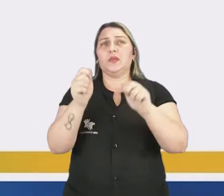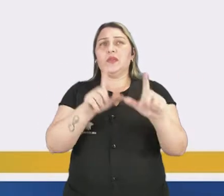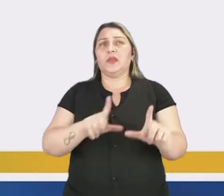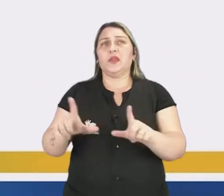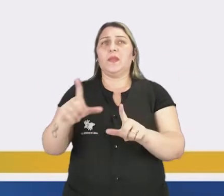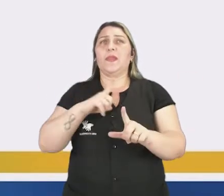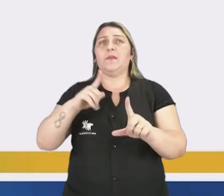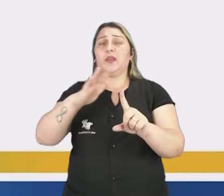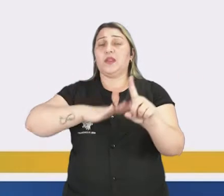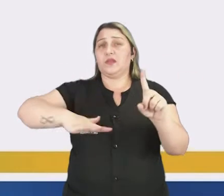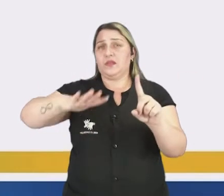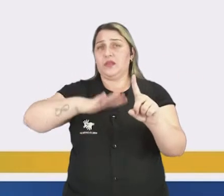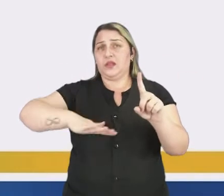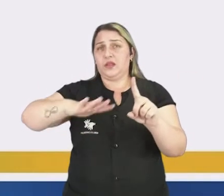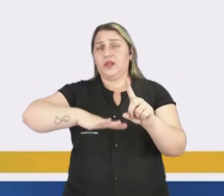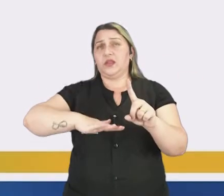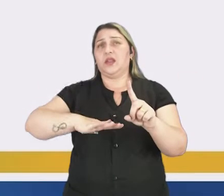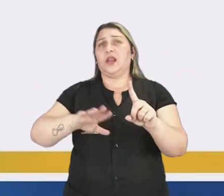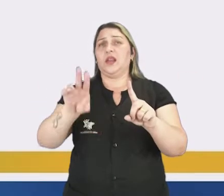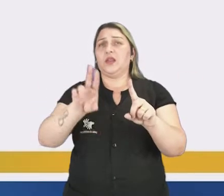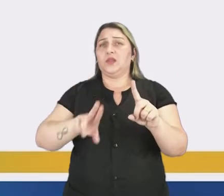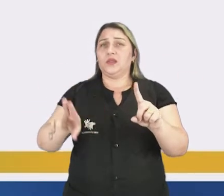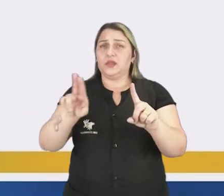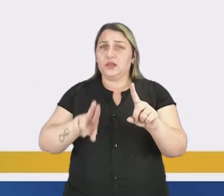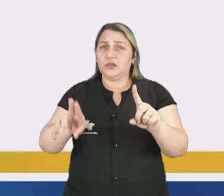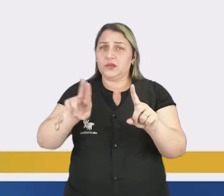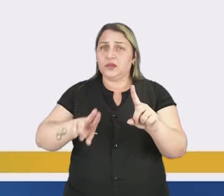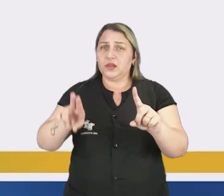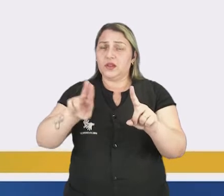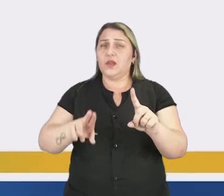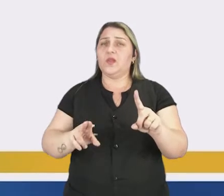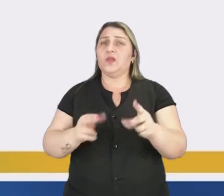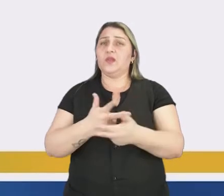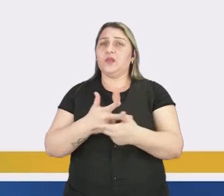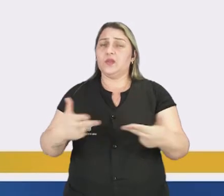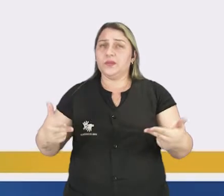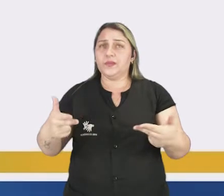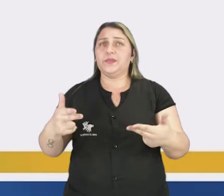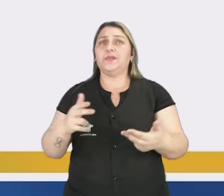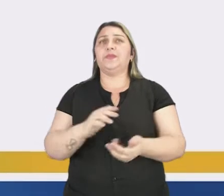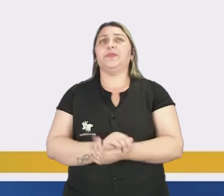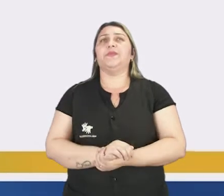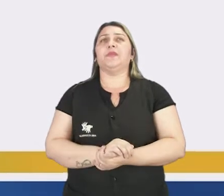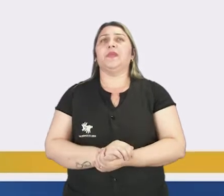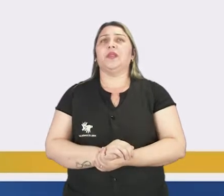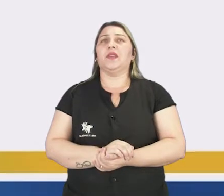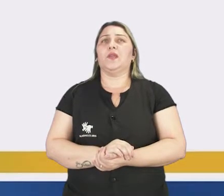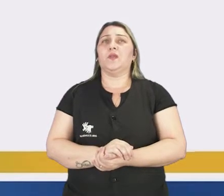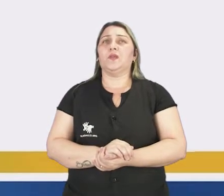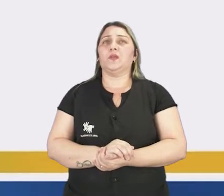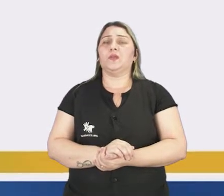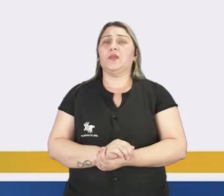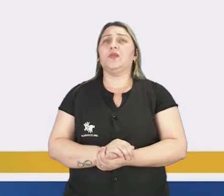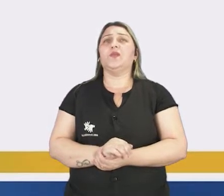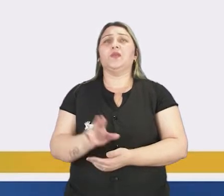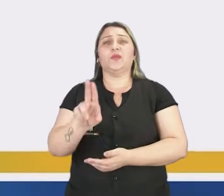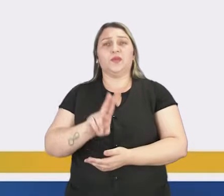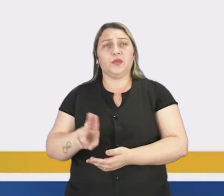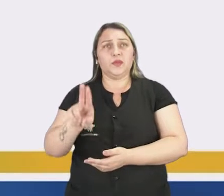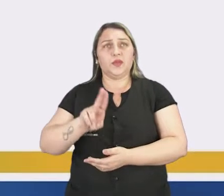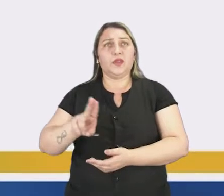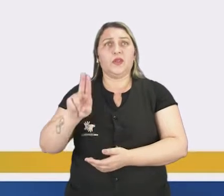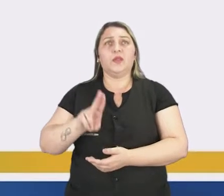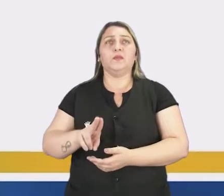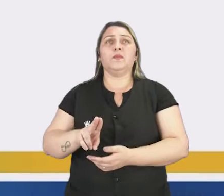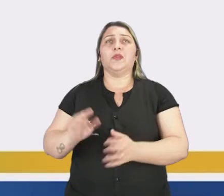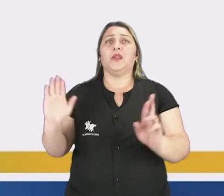slide temos aí uma ideia, né, na introdução. A sociedade de consumo é um termo bastante utilizado